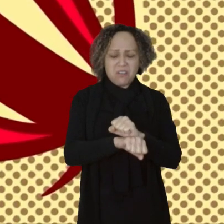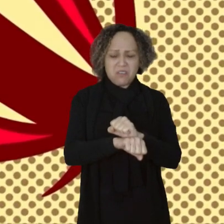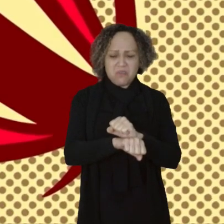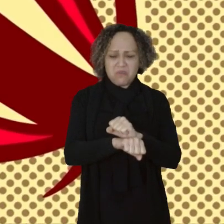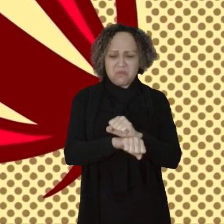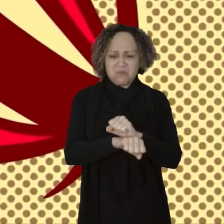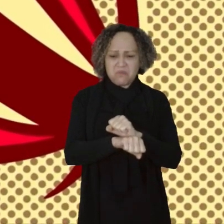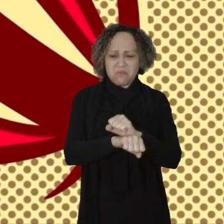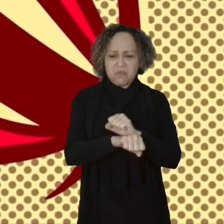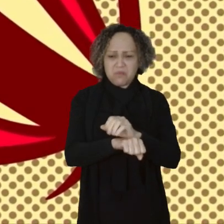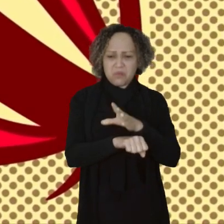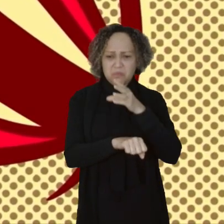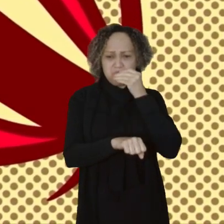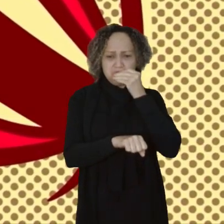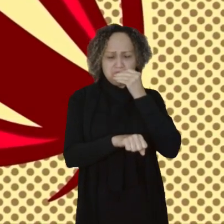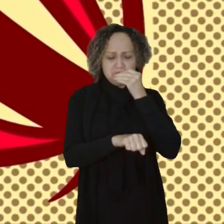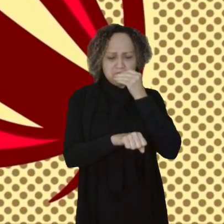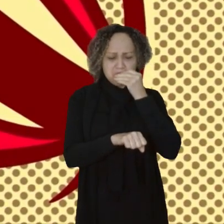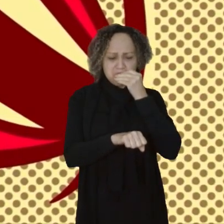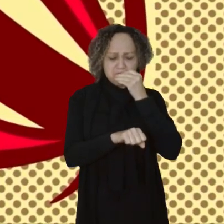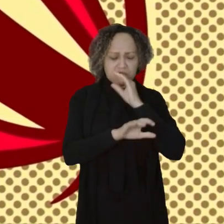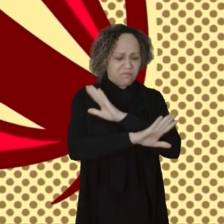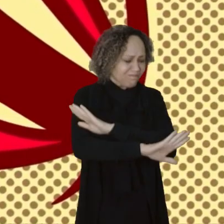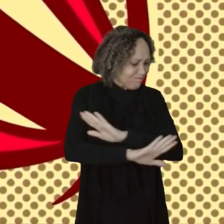agora eu vou falar.